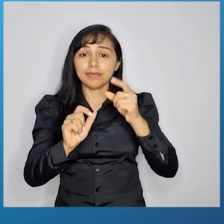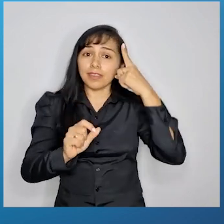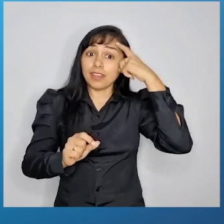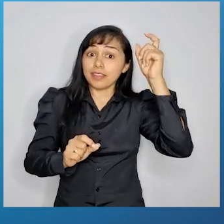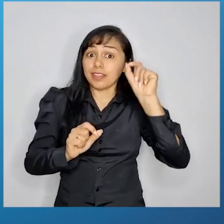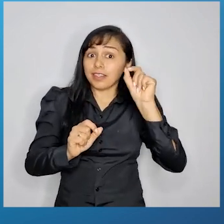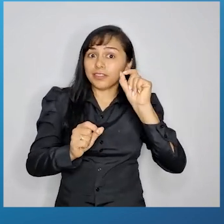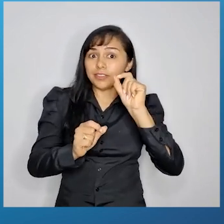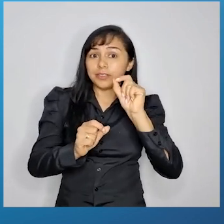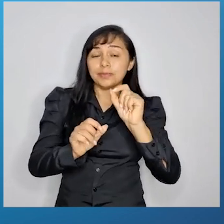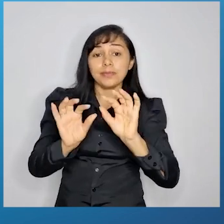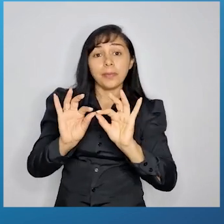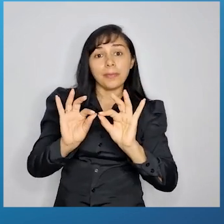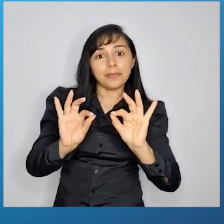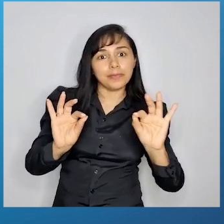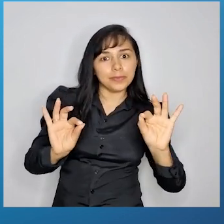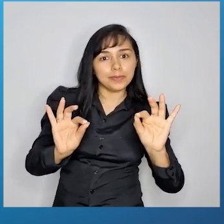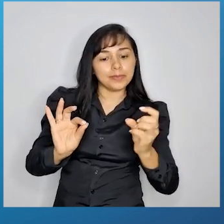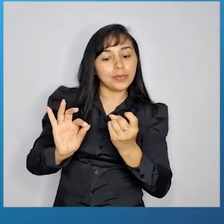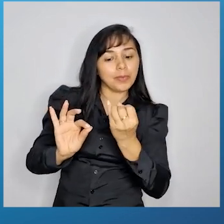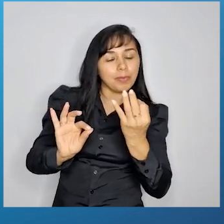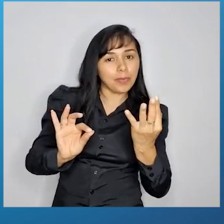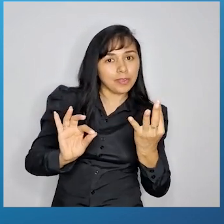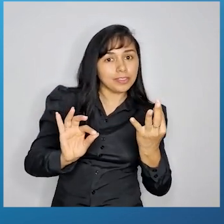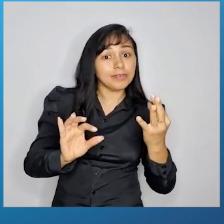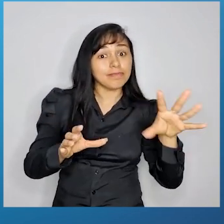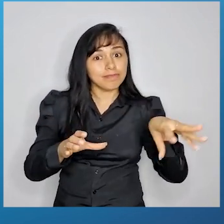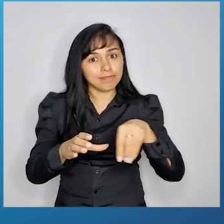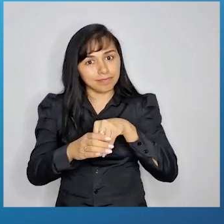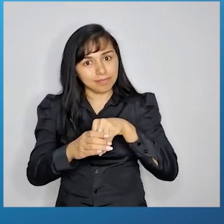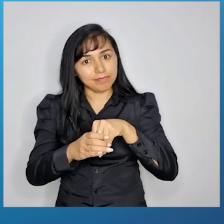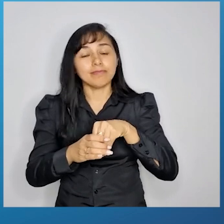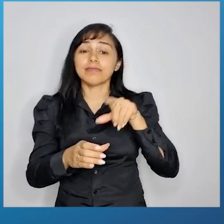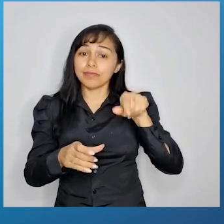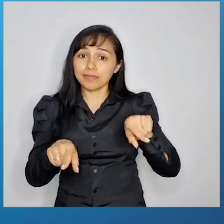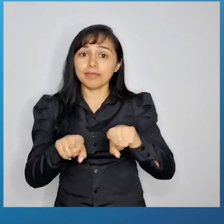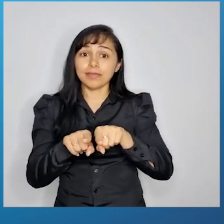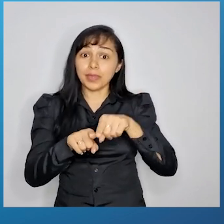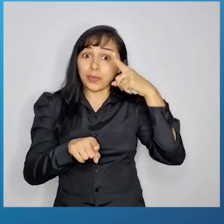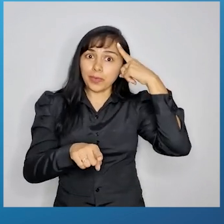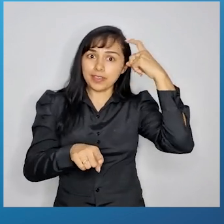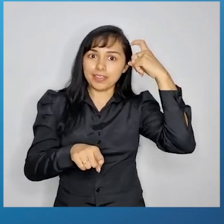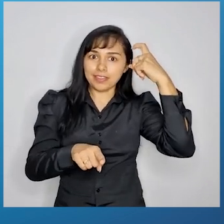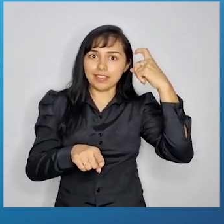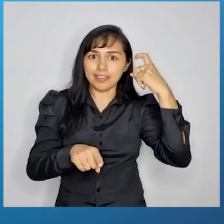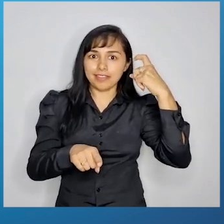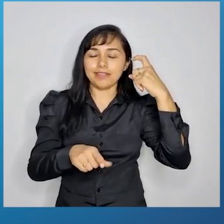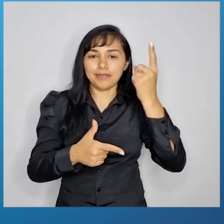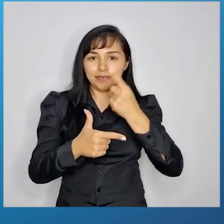medida. Quantas vezes uma quantidade cabe em outra, que é uma das ideias da divisão.